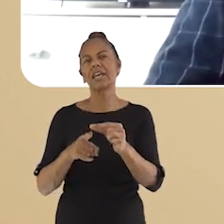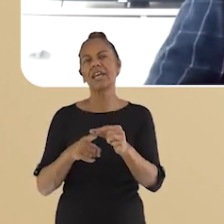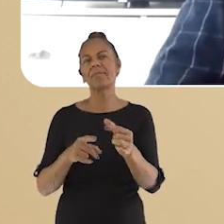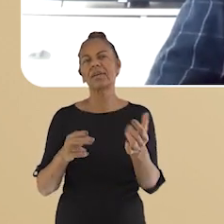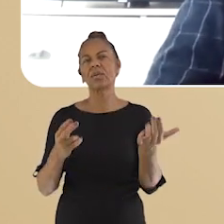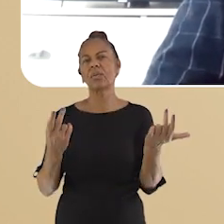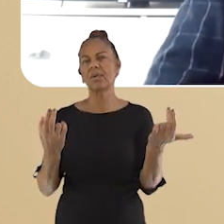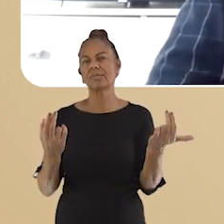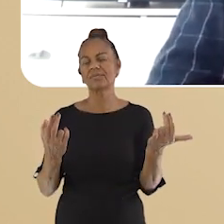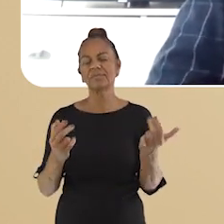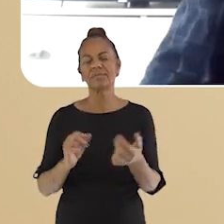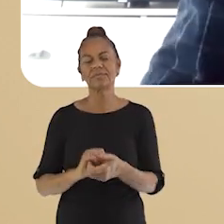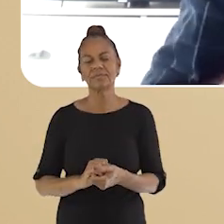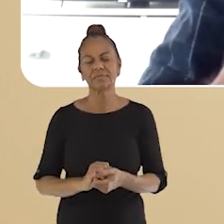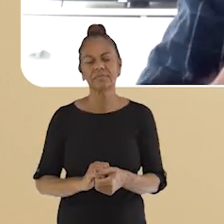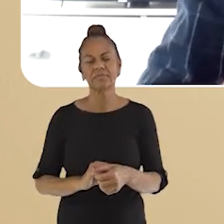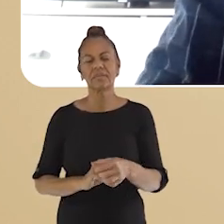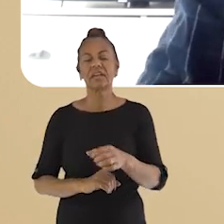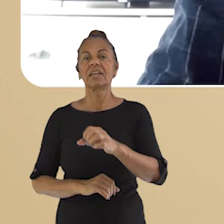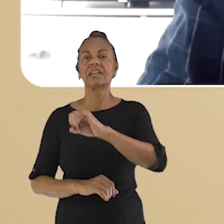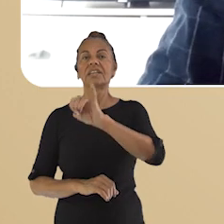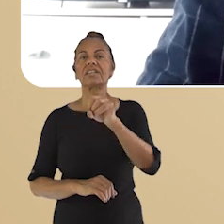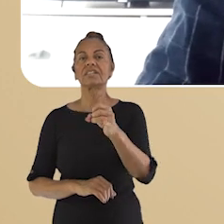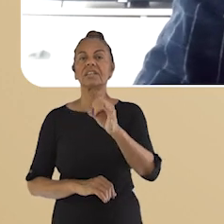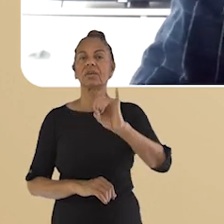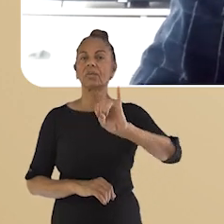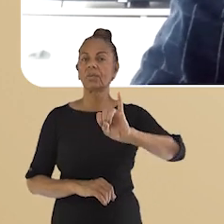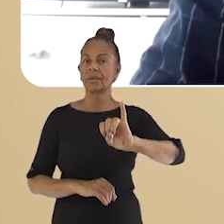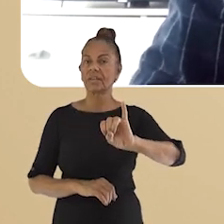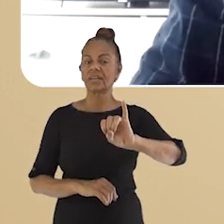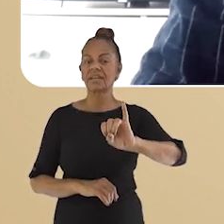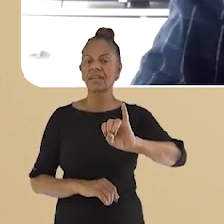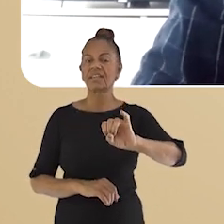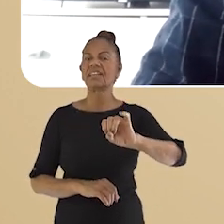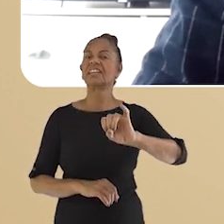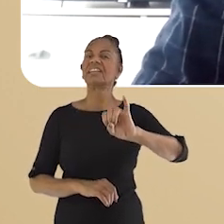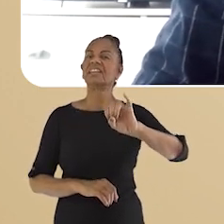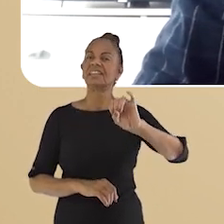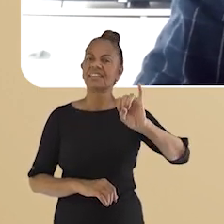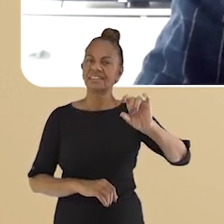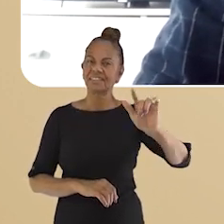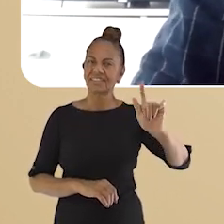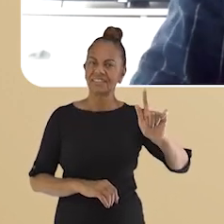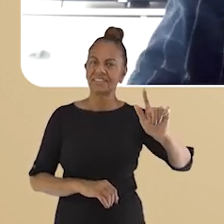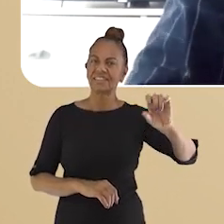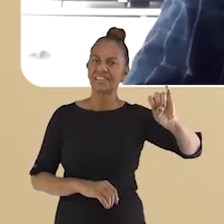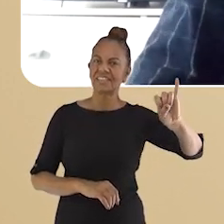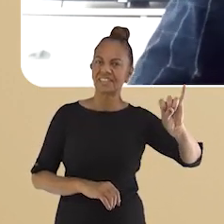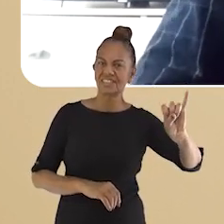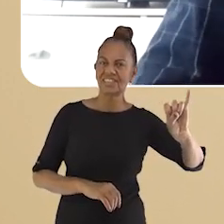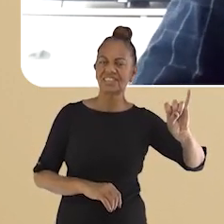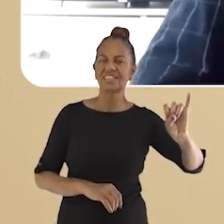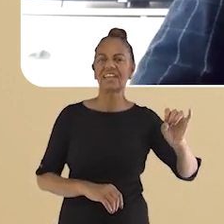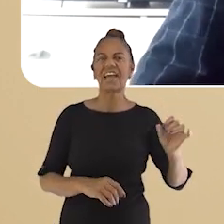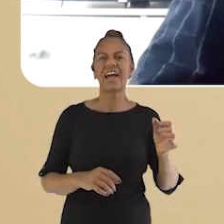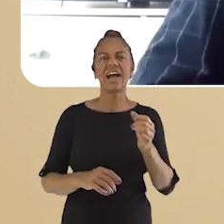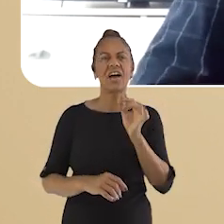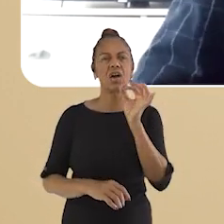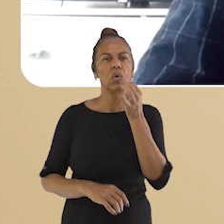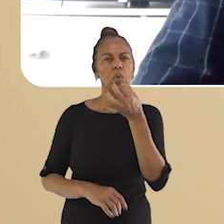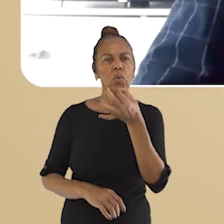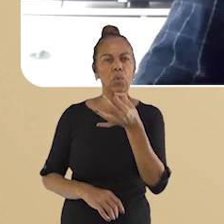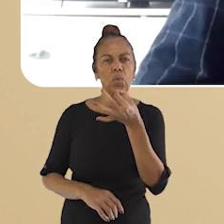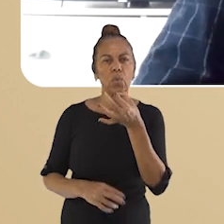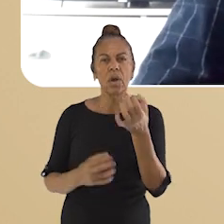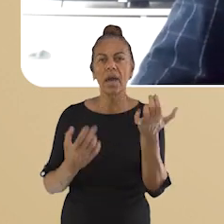de J-E, G. E G com I, a gente vai falar Gi, que é a mesma